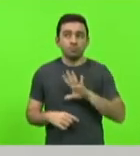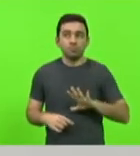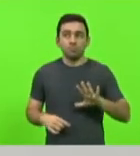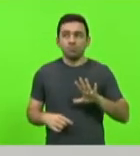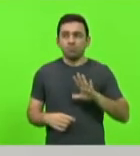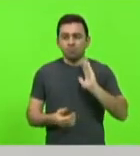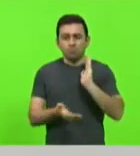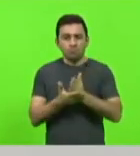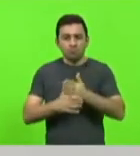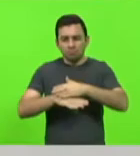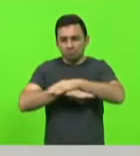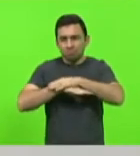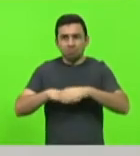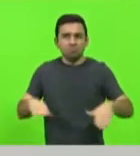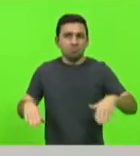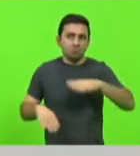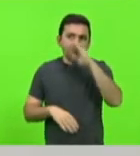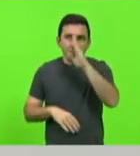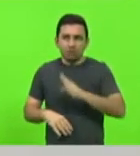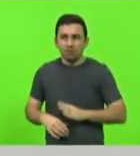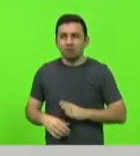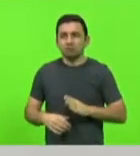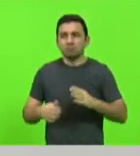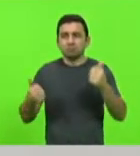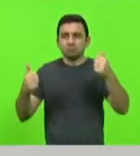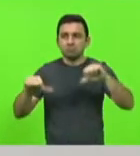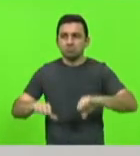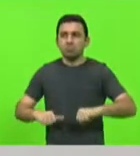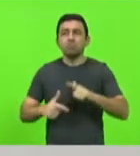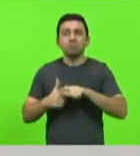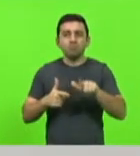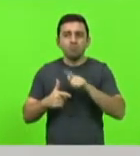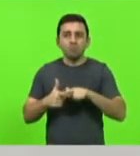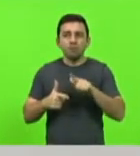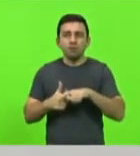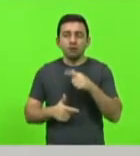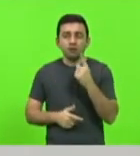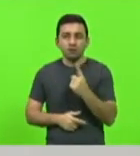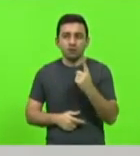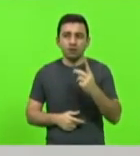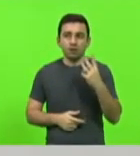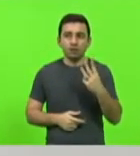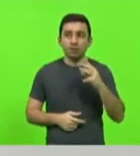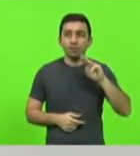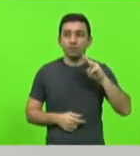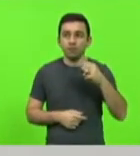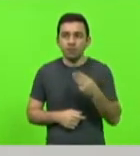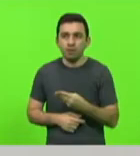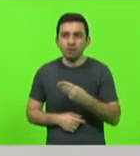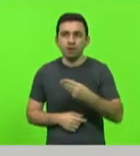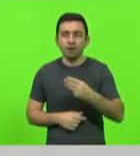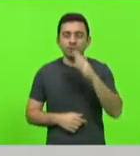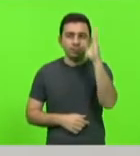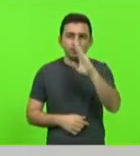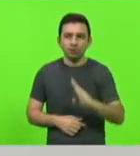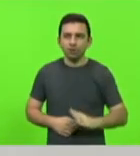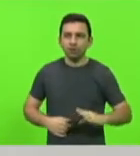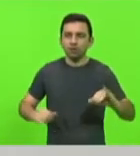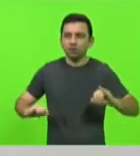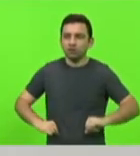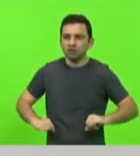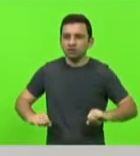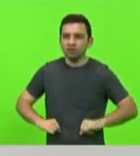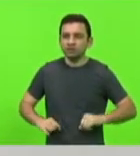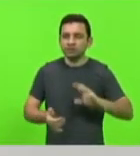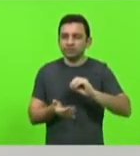com o país, nós estamos enfrentando hoje um problema, porque 113 milhões de brasileiros sofrem com insegurança alimentar,